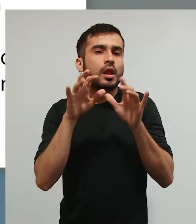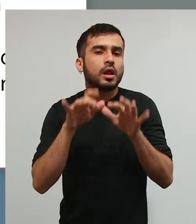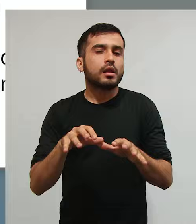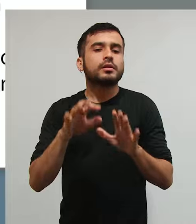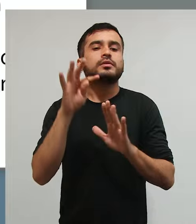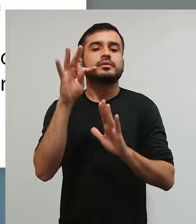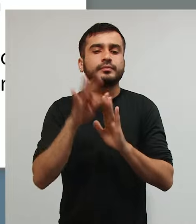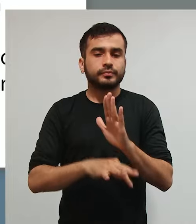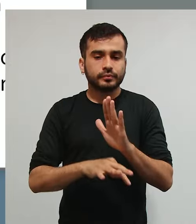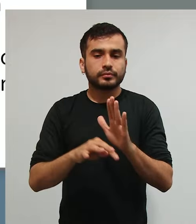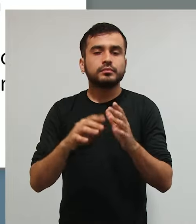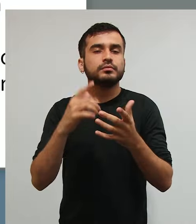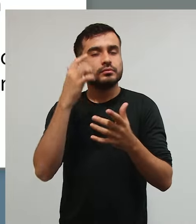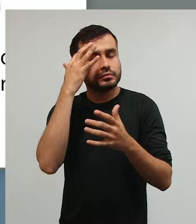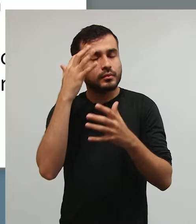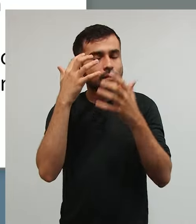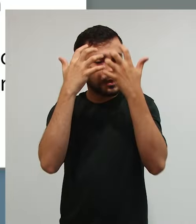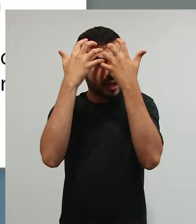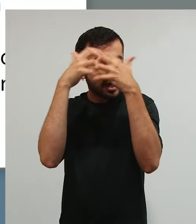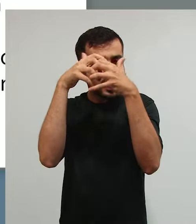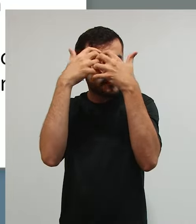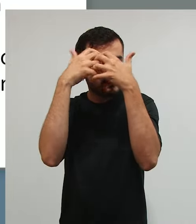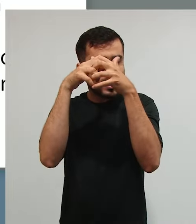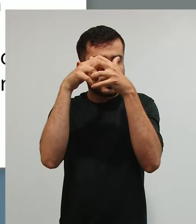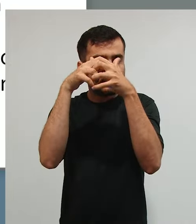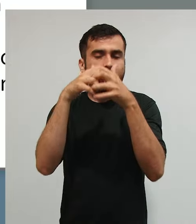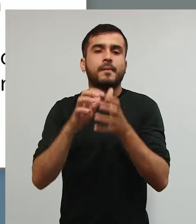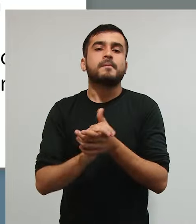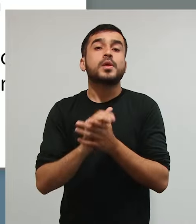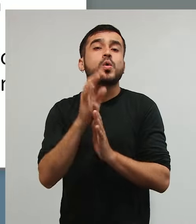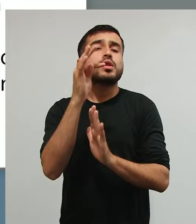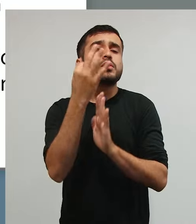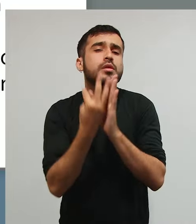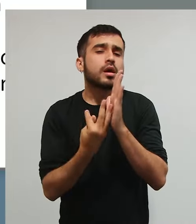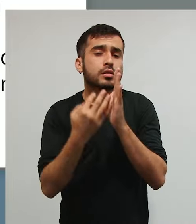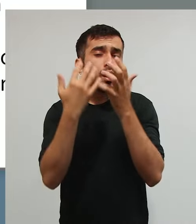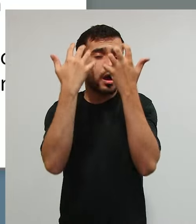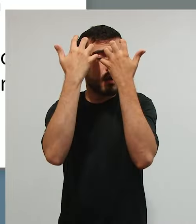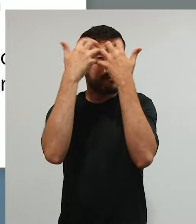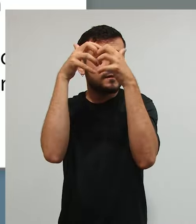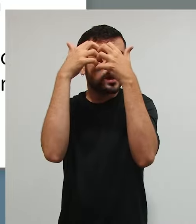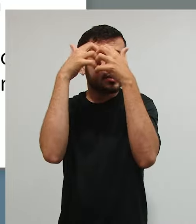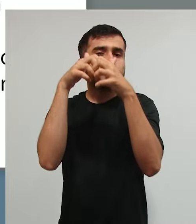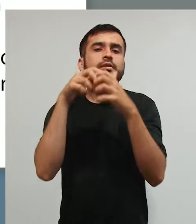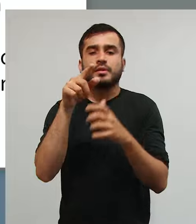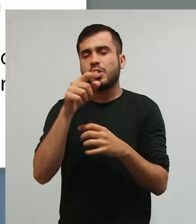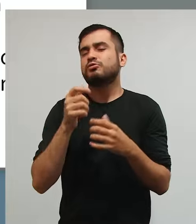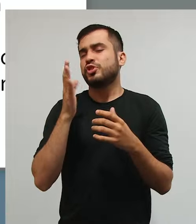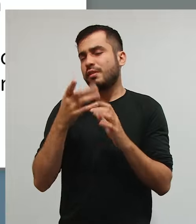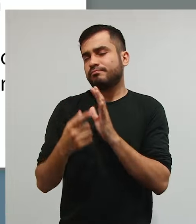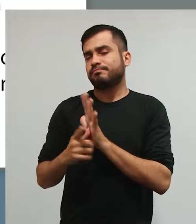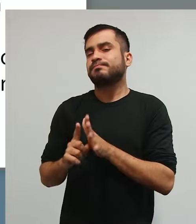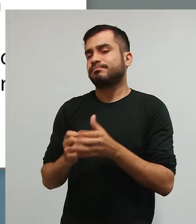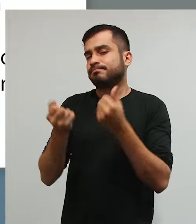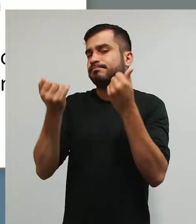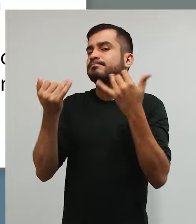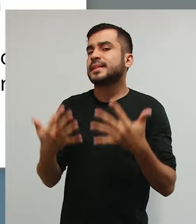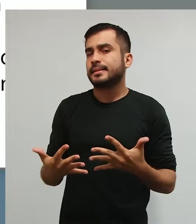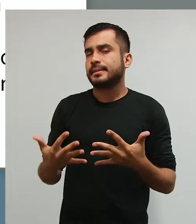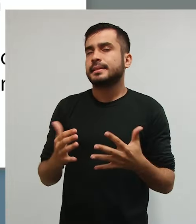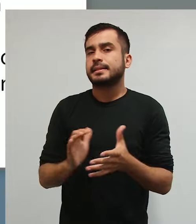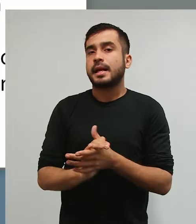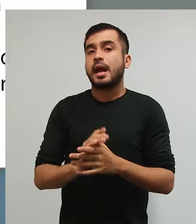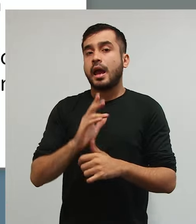5 essa construção. Então, essa construção ela vai ter que roteiro? Olha, nessa construção você tem que fazer um texto reflexivo.